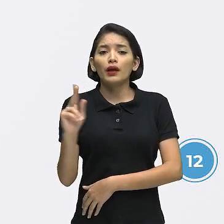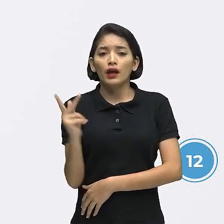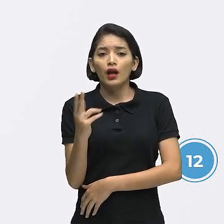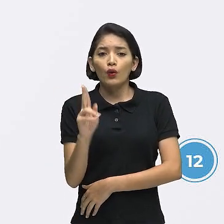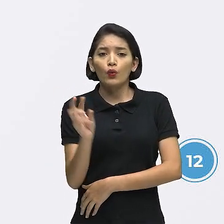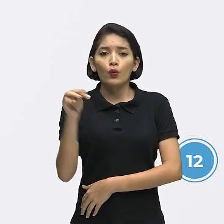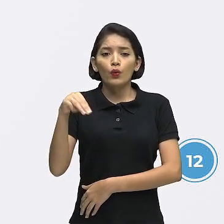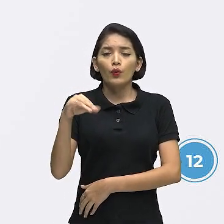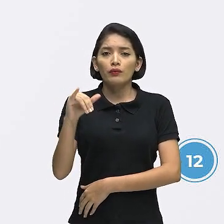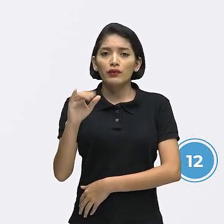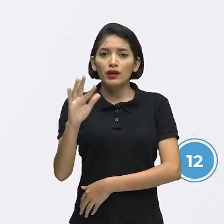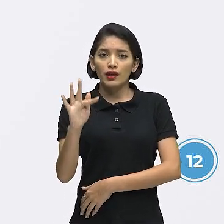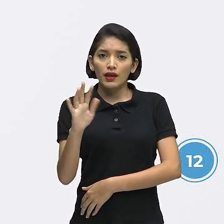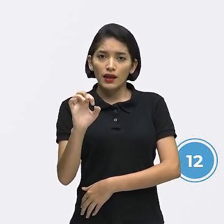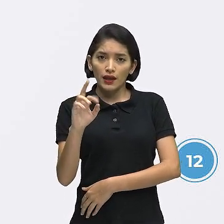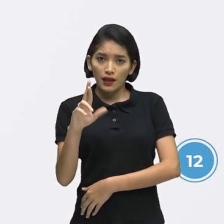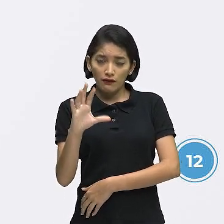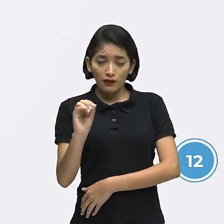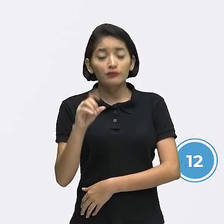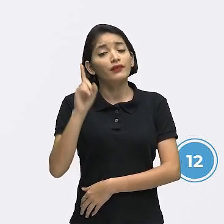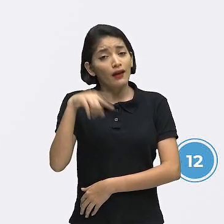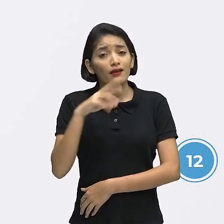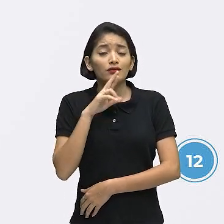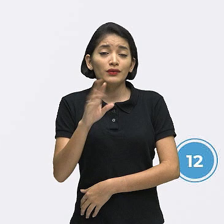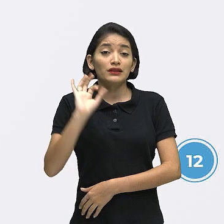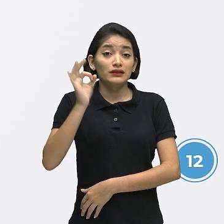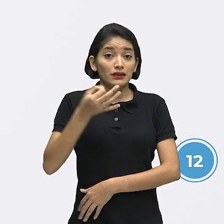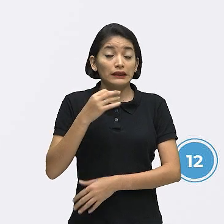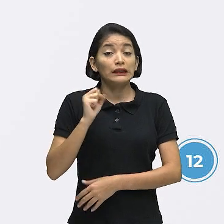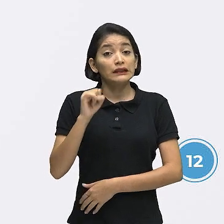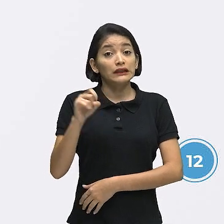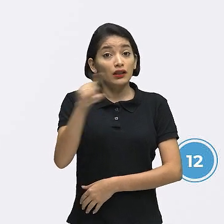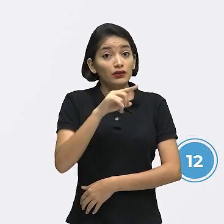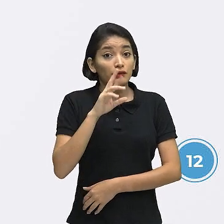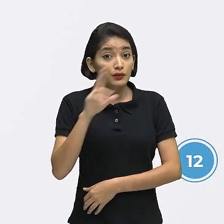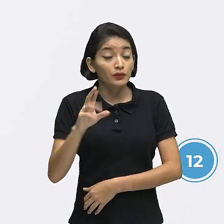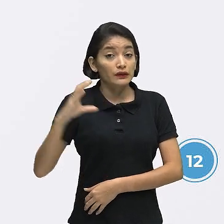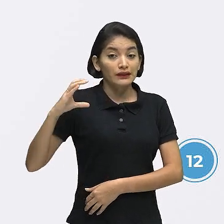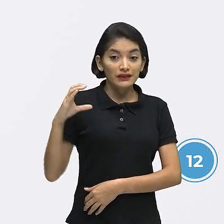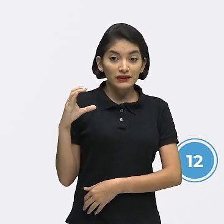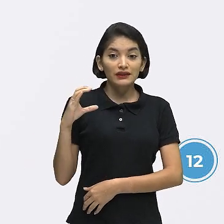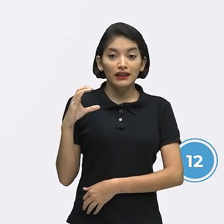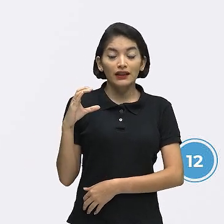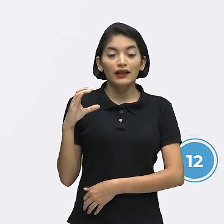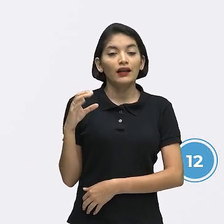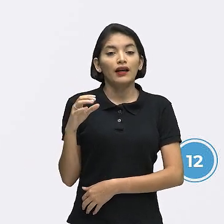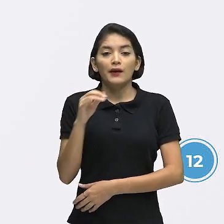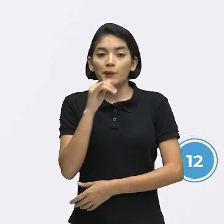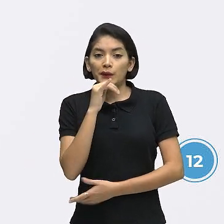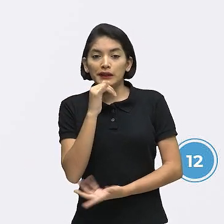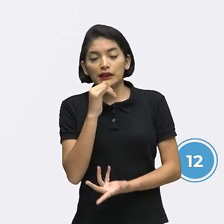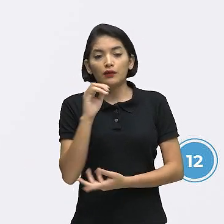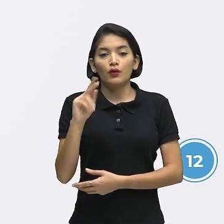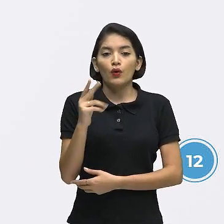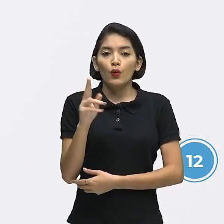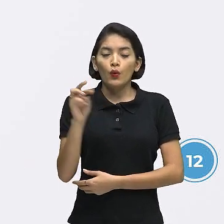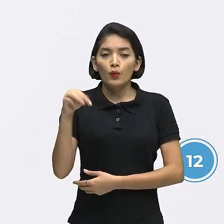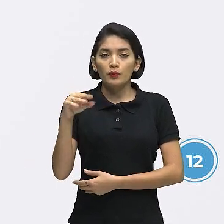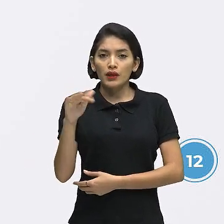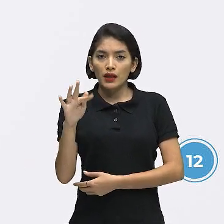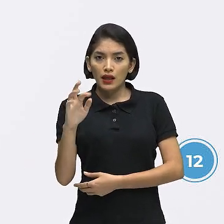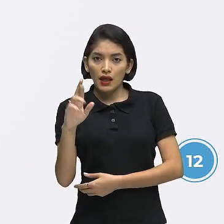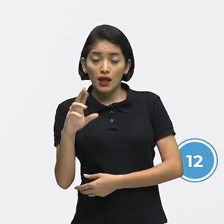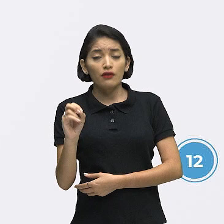Então essa é a nossa resposta correta. Quem marcou a alternativa C, que é o solo umífero, né, que tem humus, um